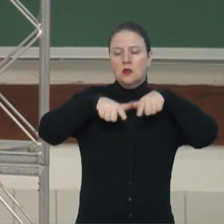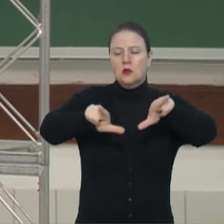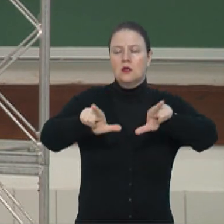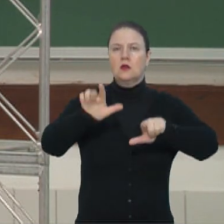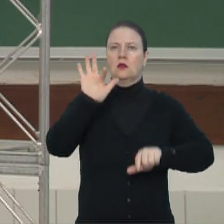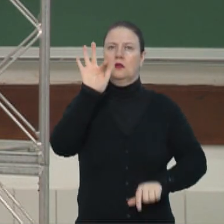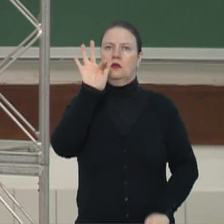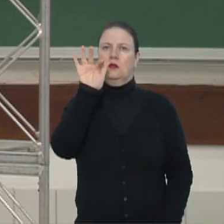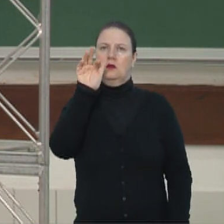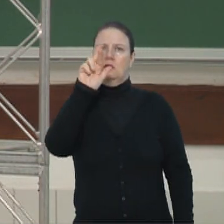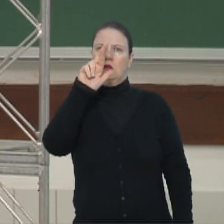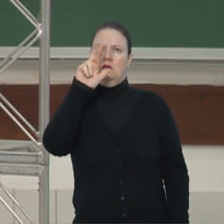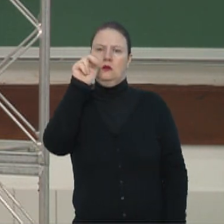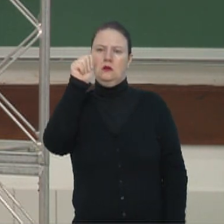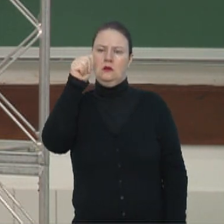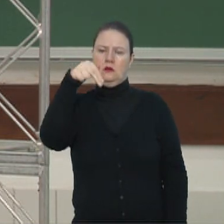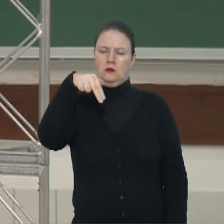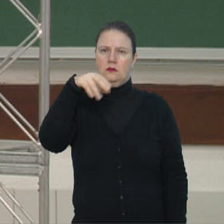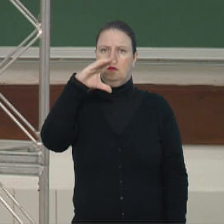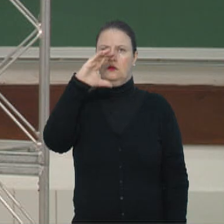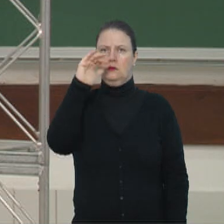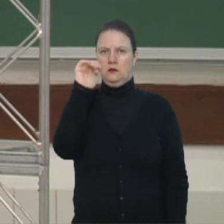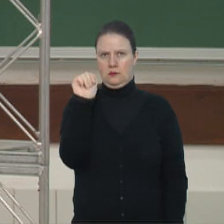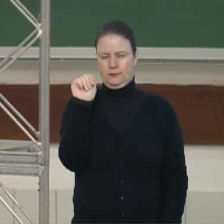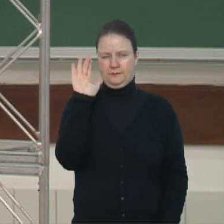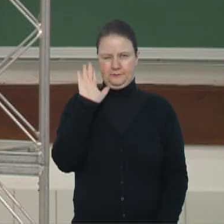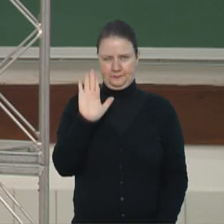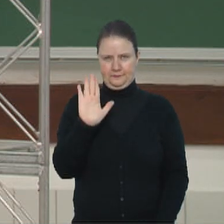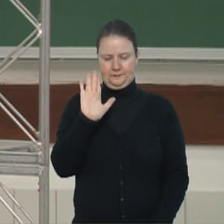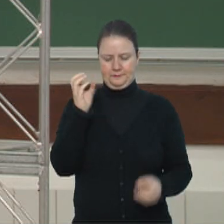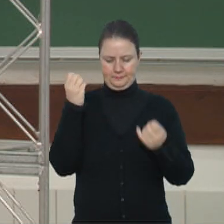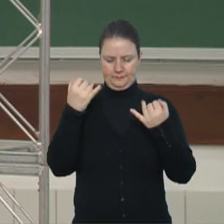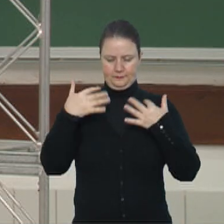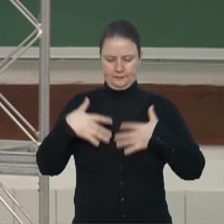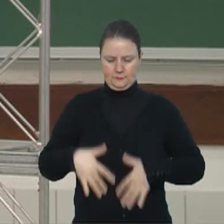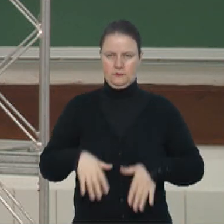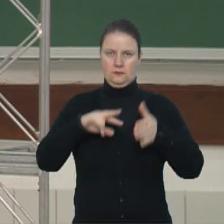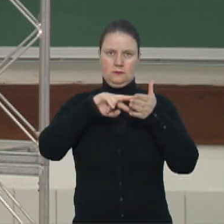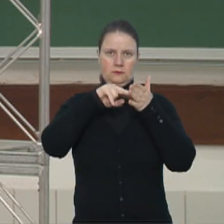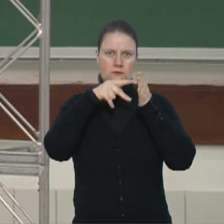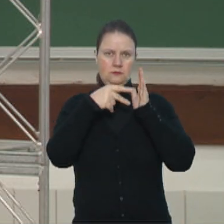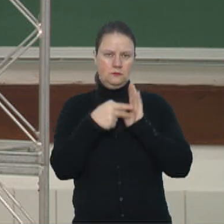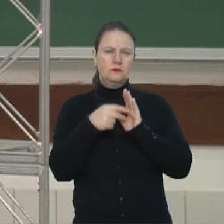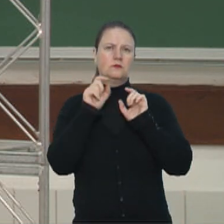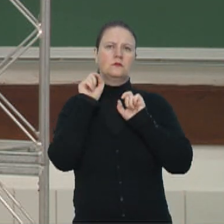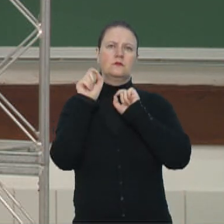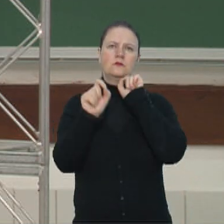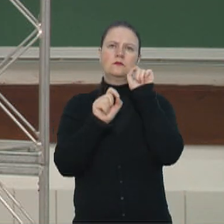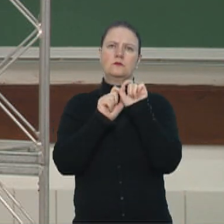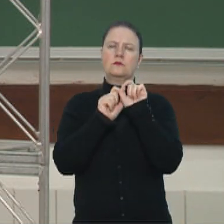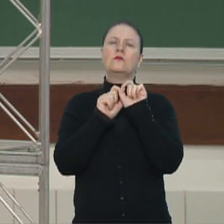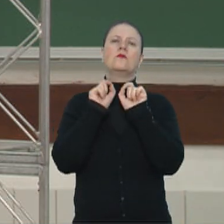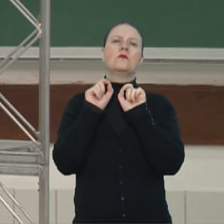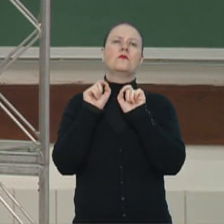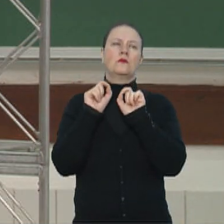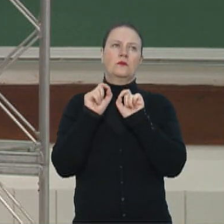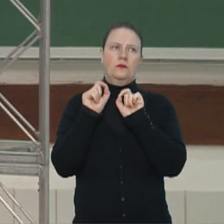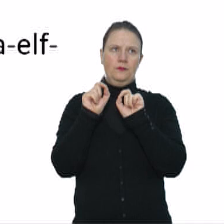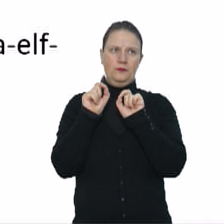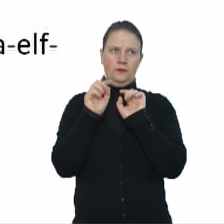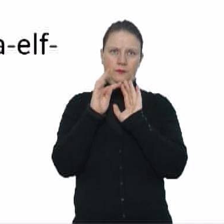isso, uma língua franca, né? Então nós vamos explicar um pouquinho. Eu trouxe aqui a definição de língua franca para vocês e vou